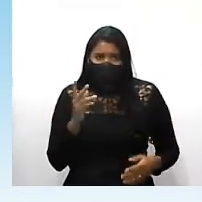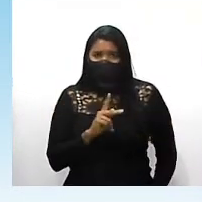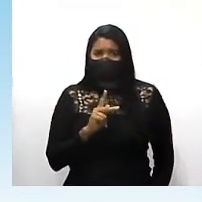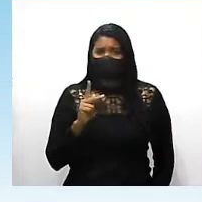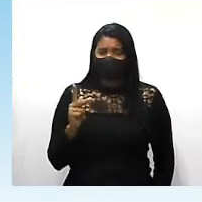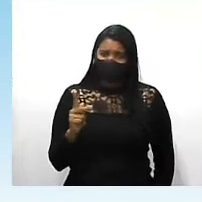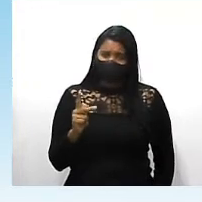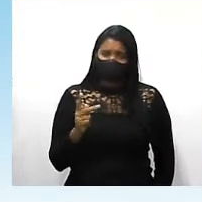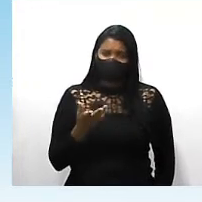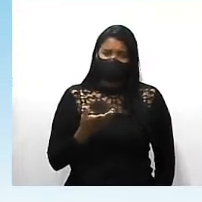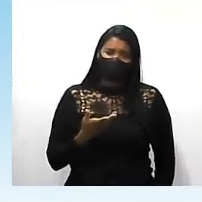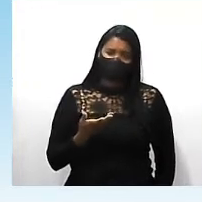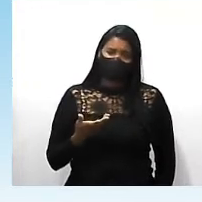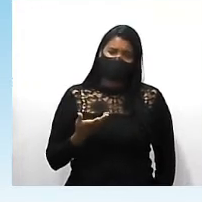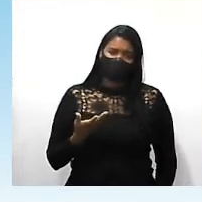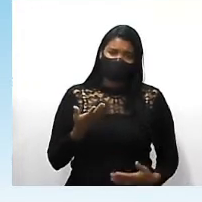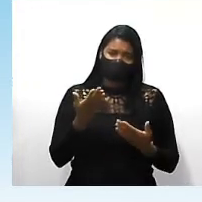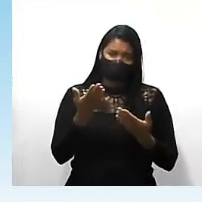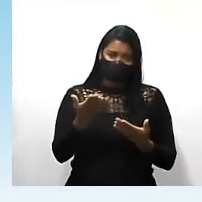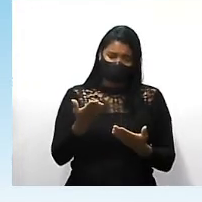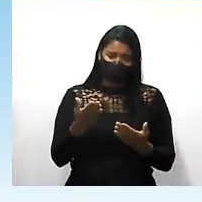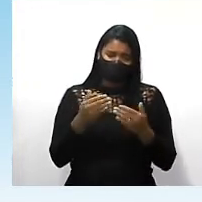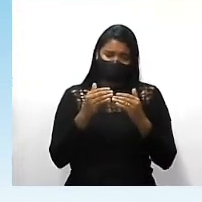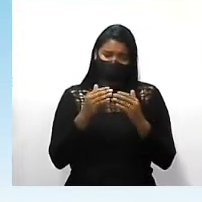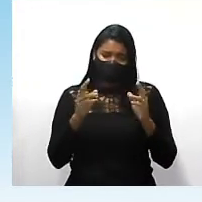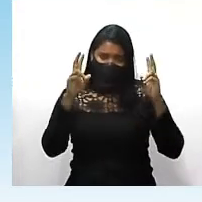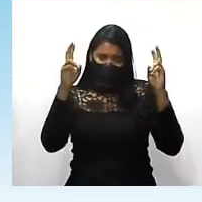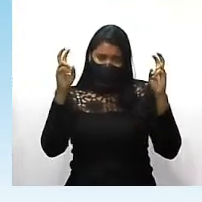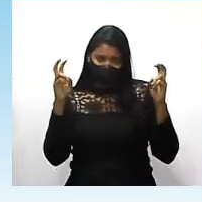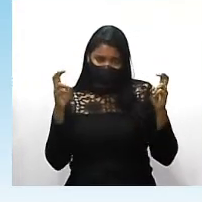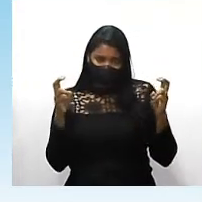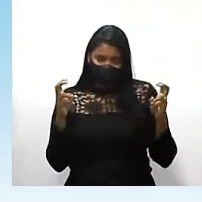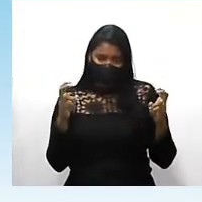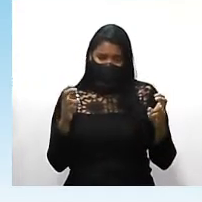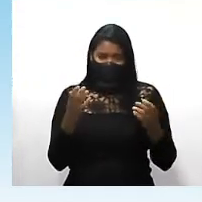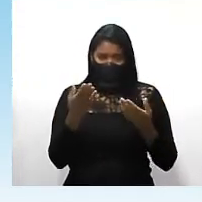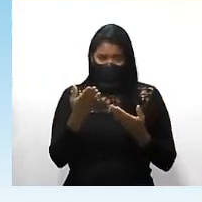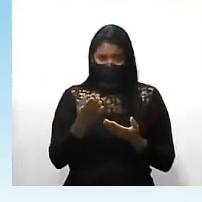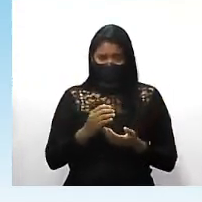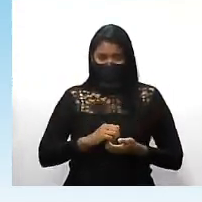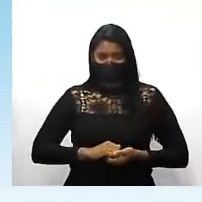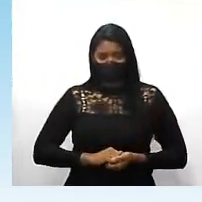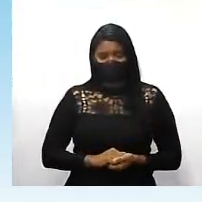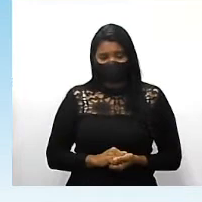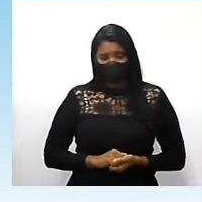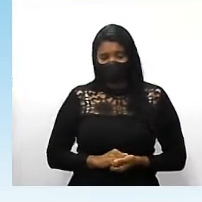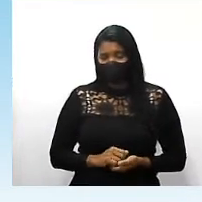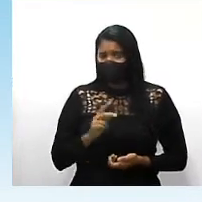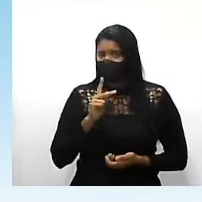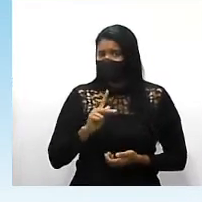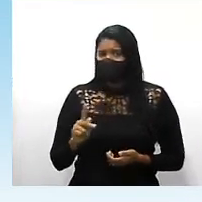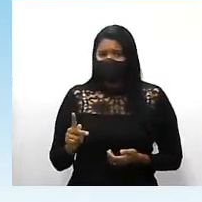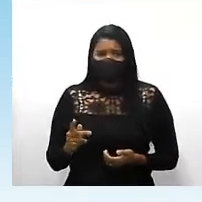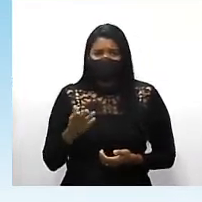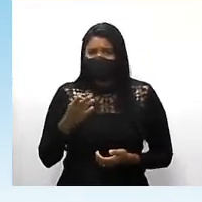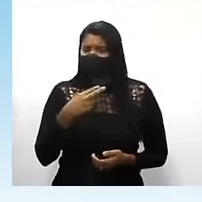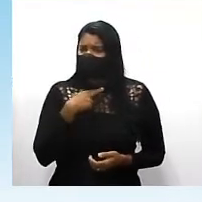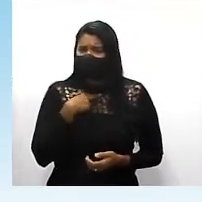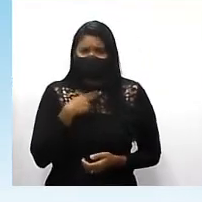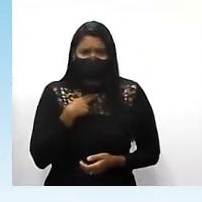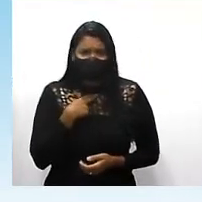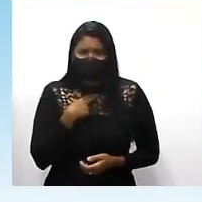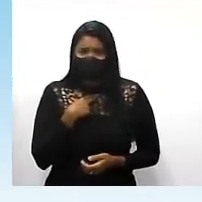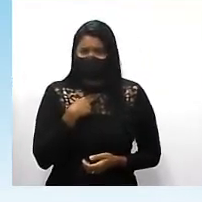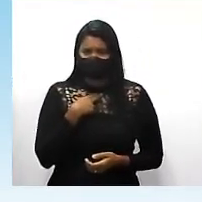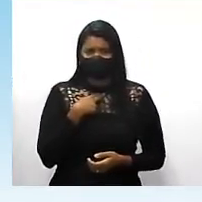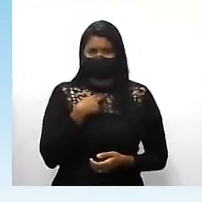eu quero abrir aqui um parêntese para falar um pouquinho a respeito disso. Você pode dizer, professor, o senhor não pode